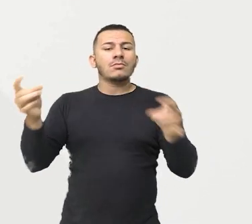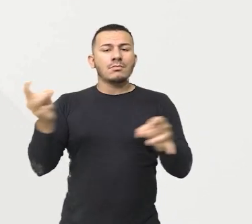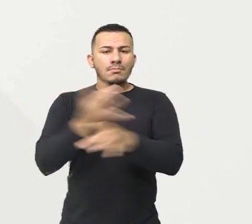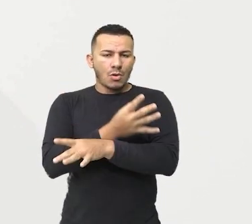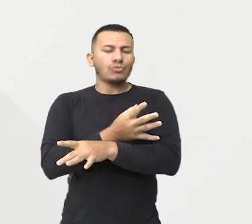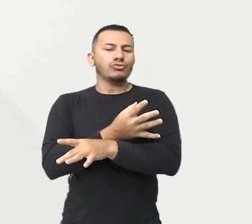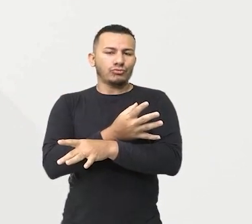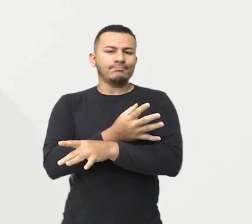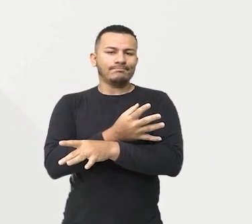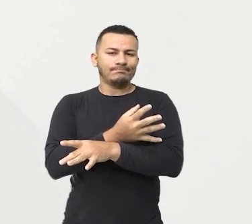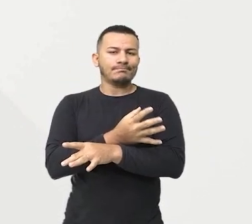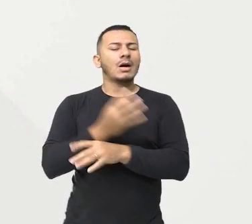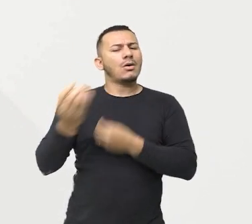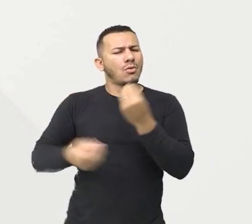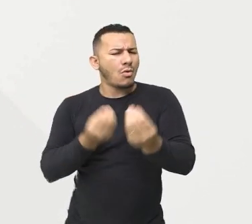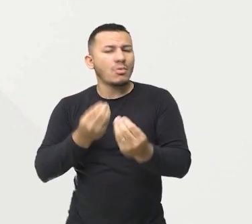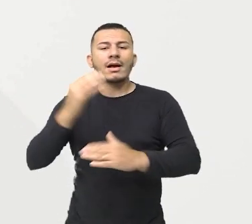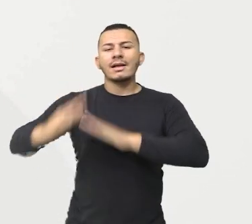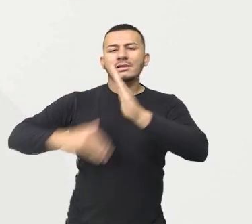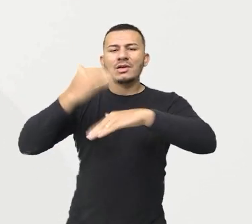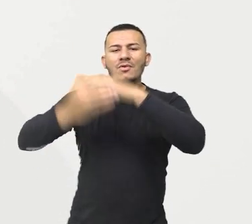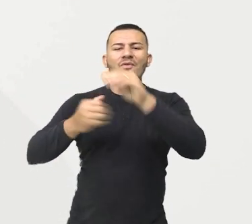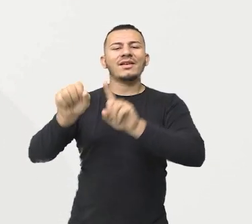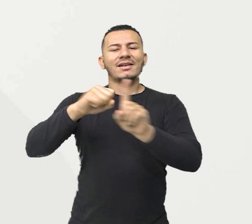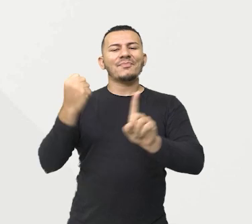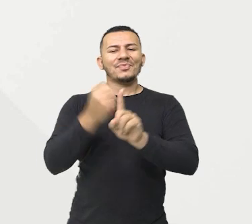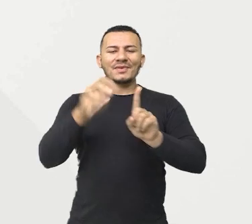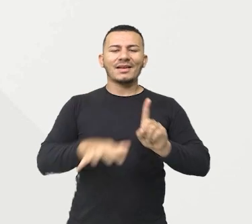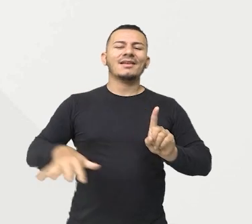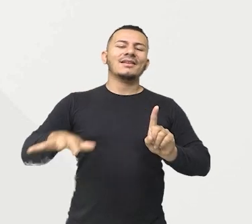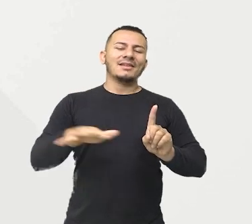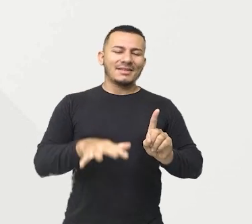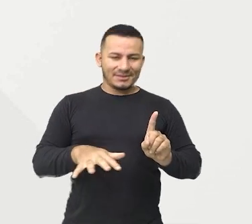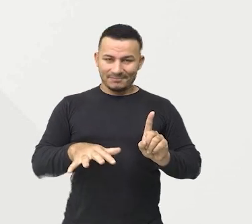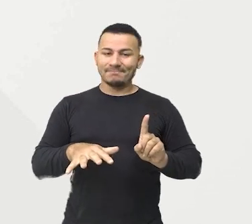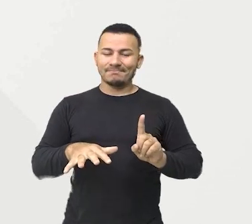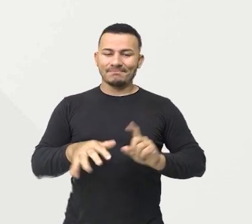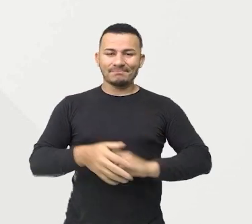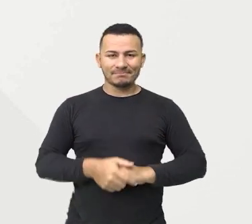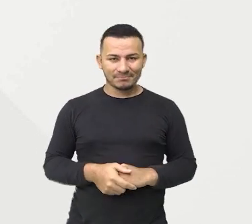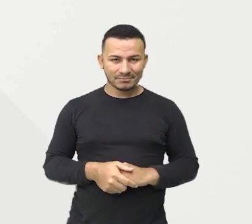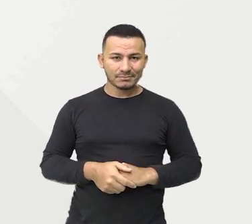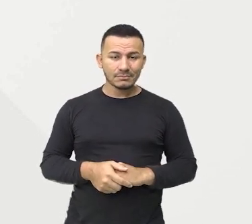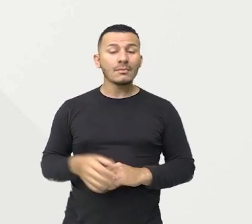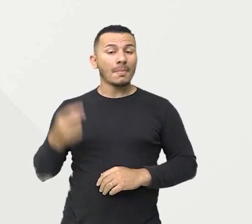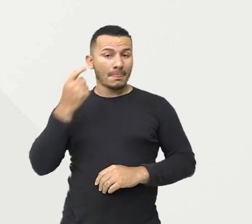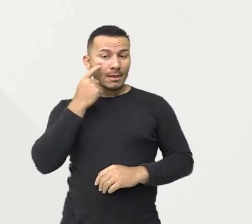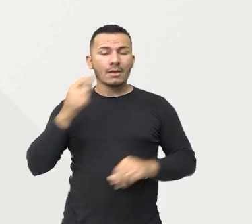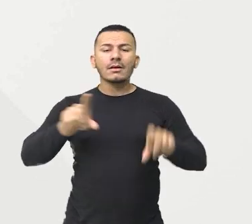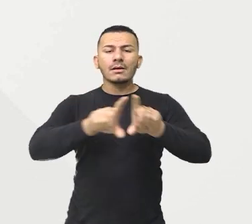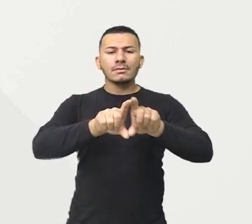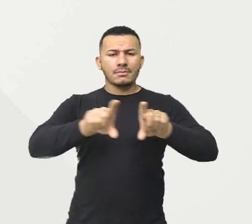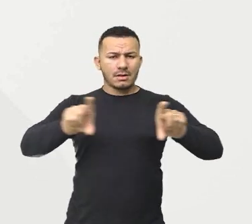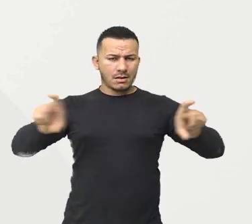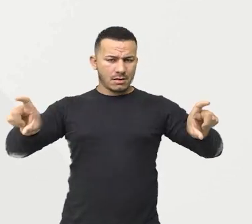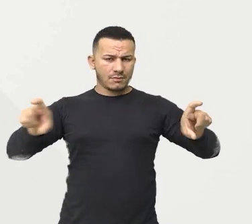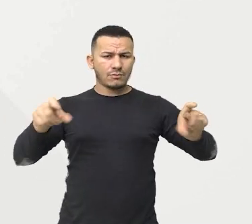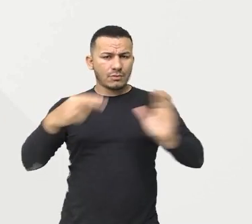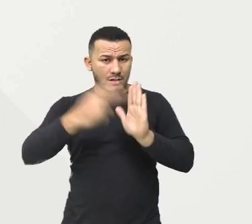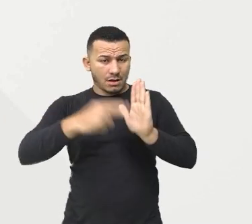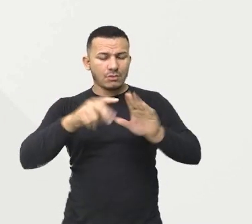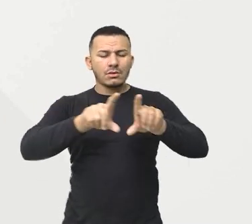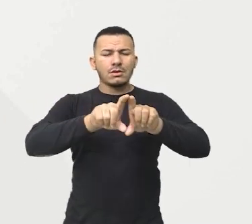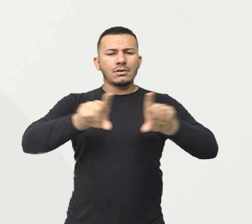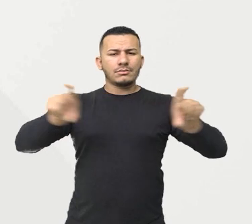para desenvolver a nossa sociedade. Então, eu posso dizer que esse parágrafo aqui fala